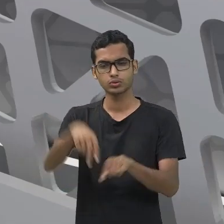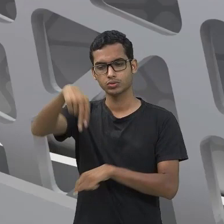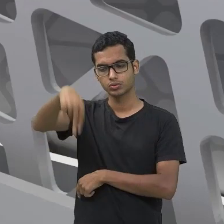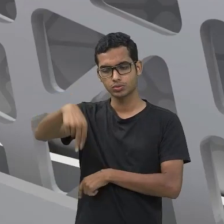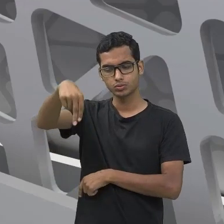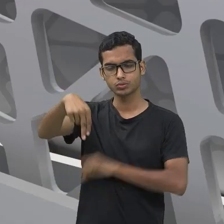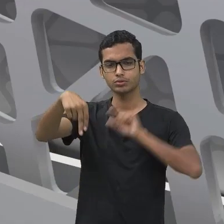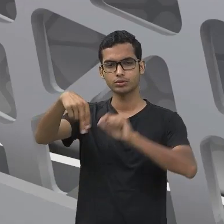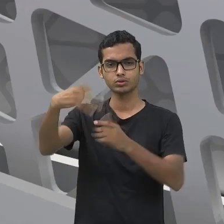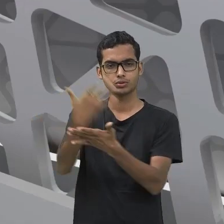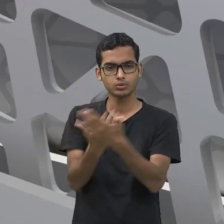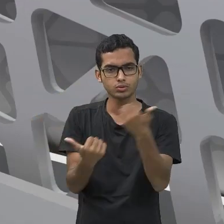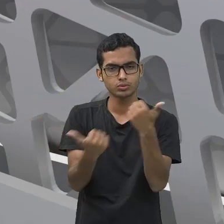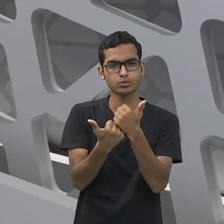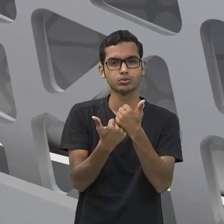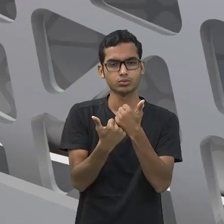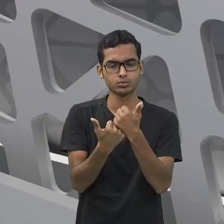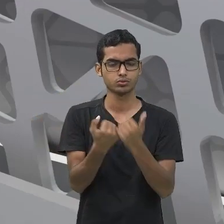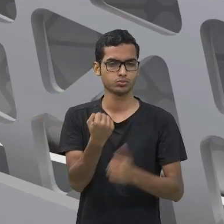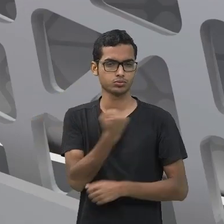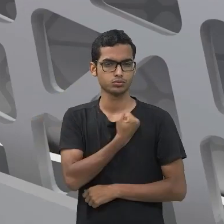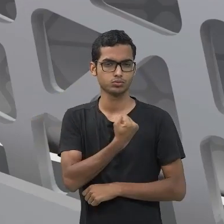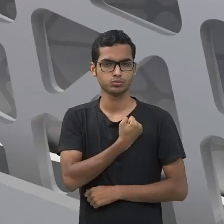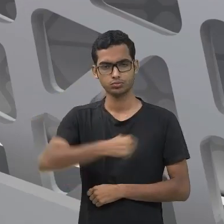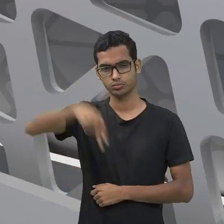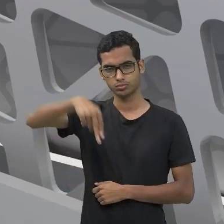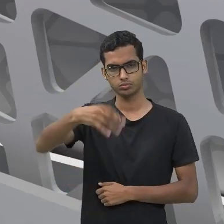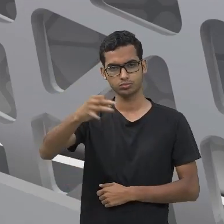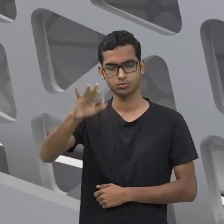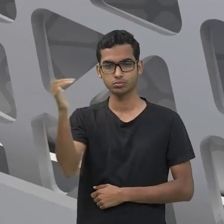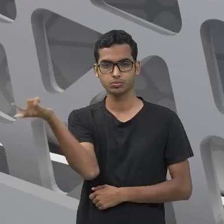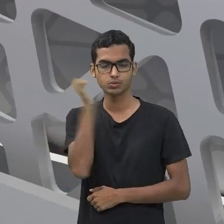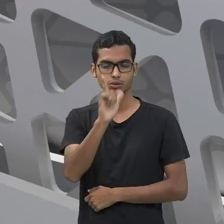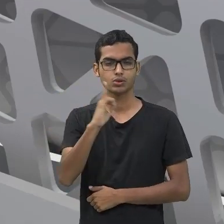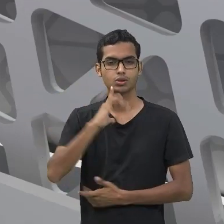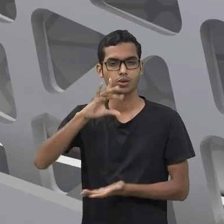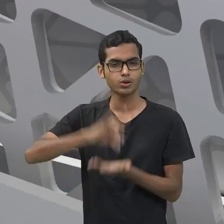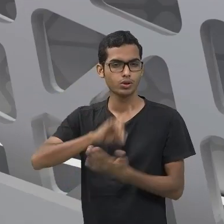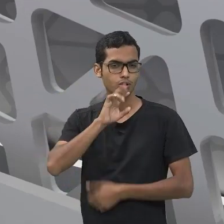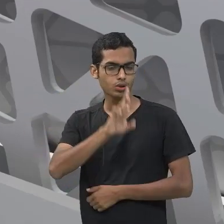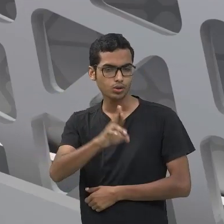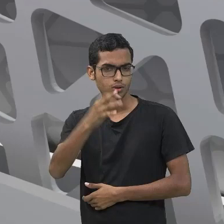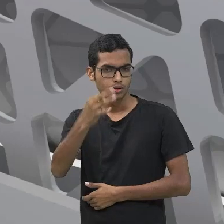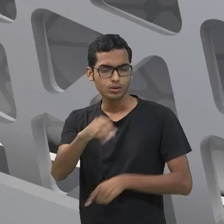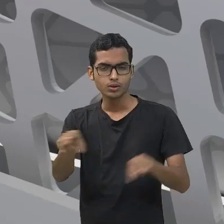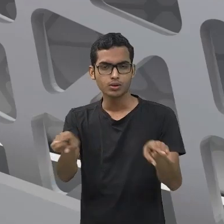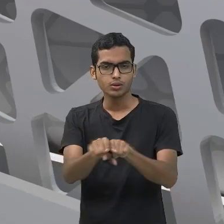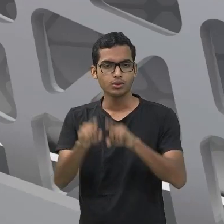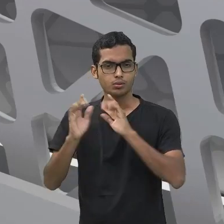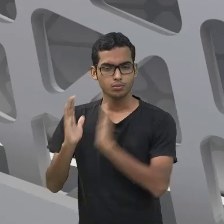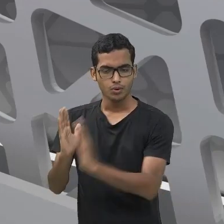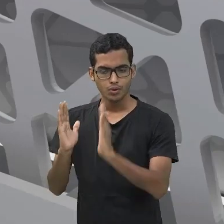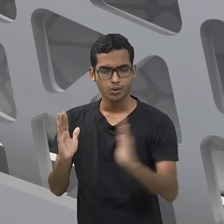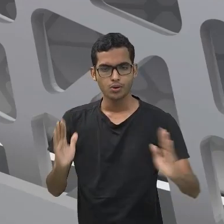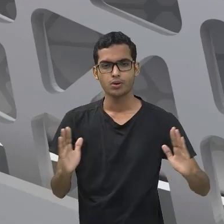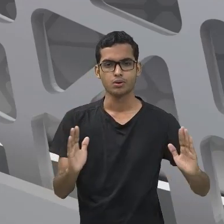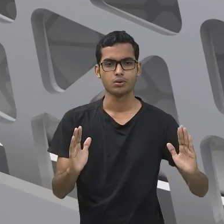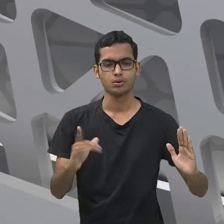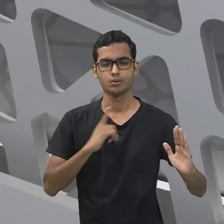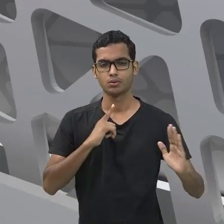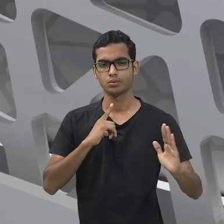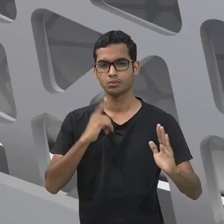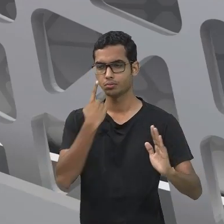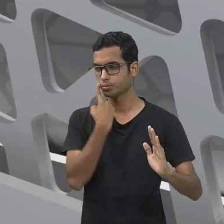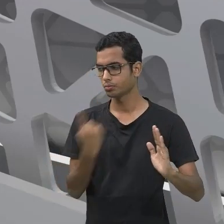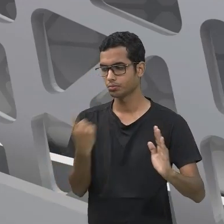nossa fórmula, né, os nossos números naturais. E aí a gente obtia, né, a sequência que era proveniente